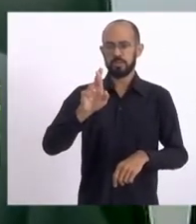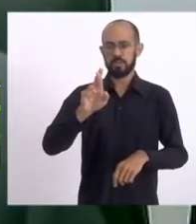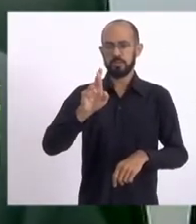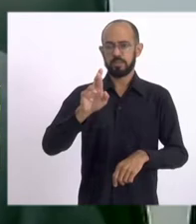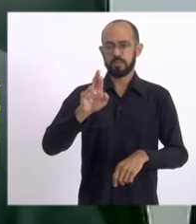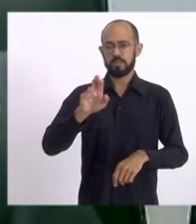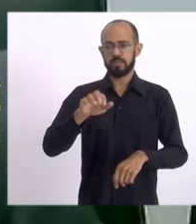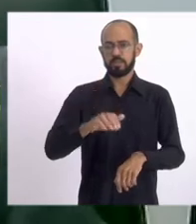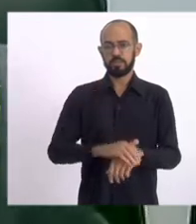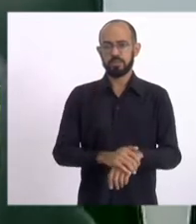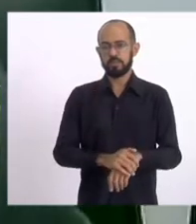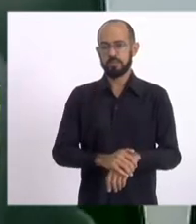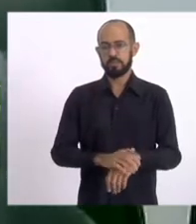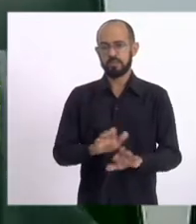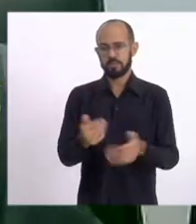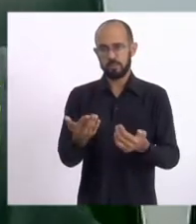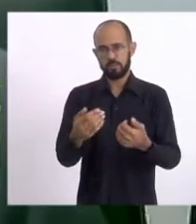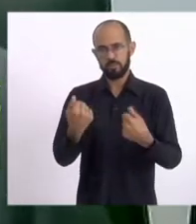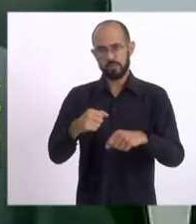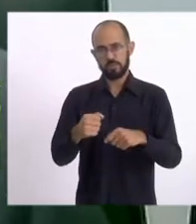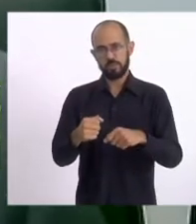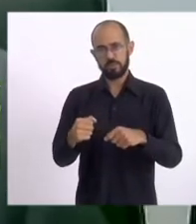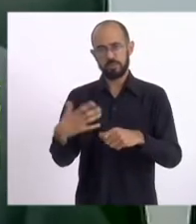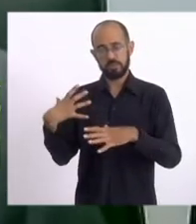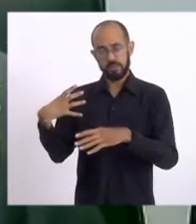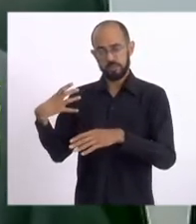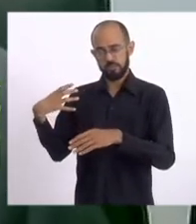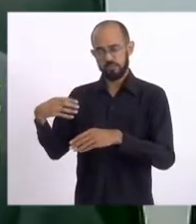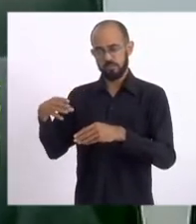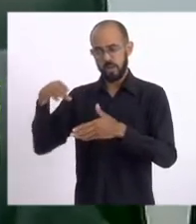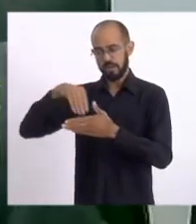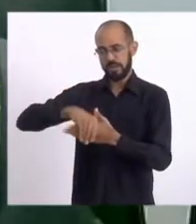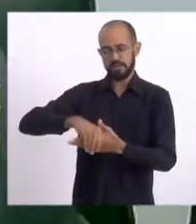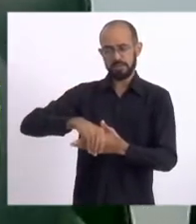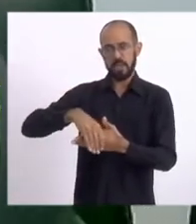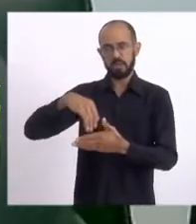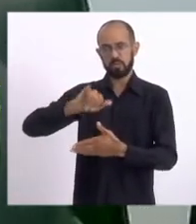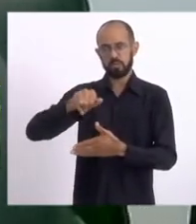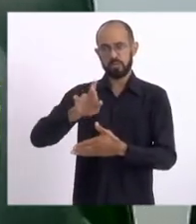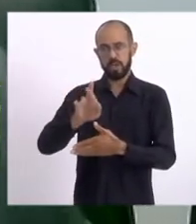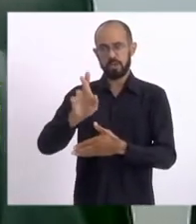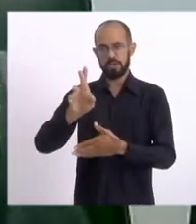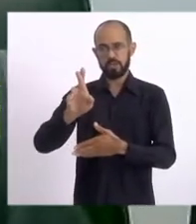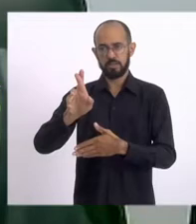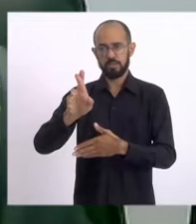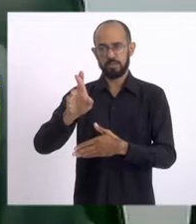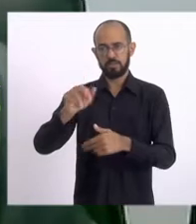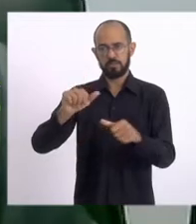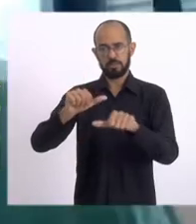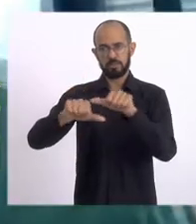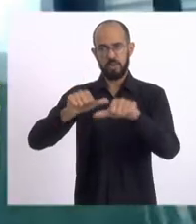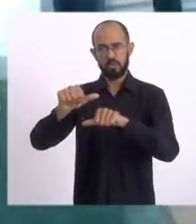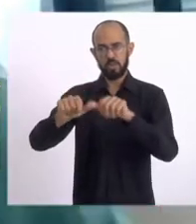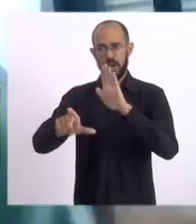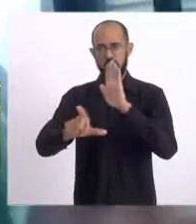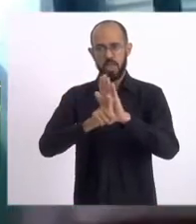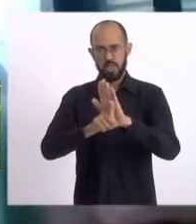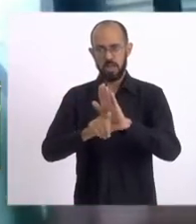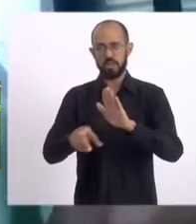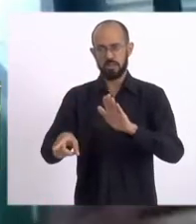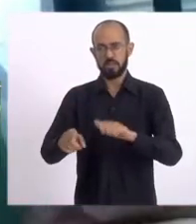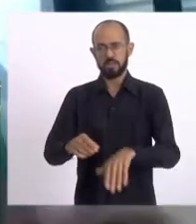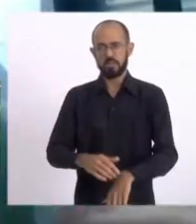Sede. Então, na verdade, tem que trazer o do Jair. Tem que anexar o do Jair e o do Jair tem que alterar a lei. Isso, é, isso.